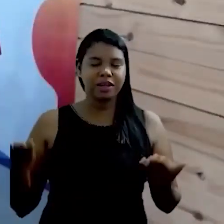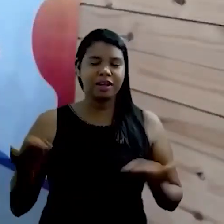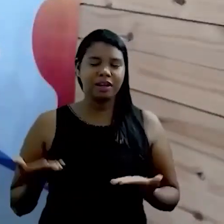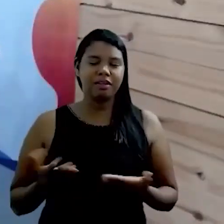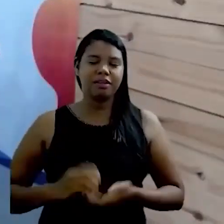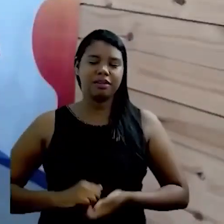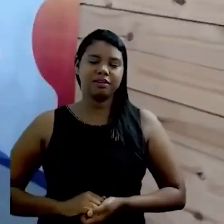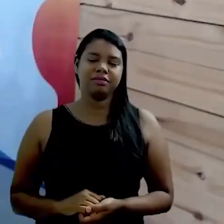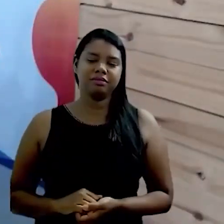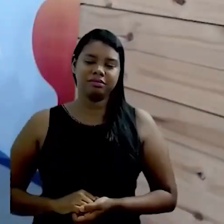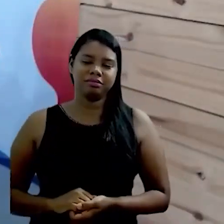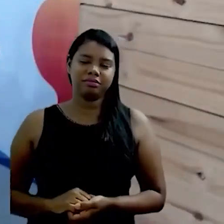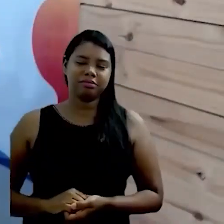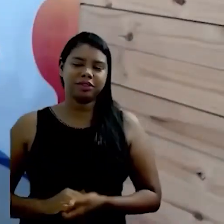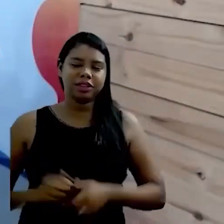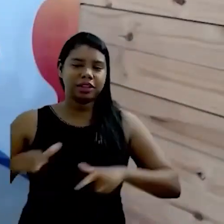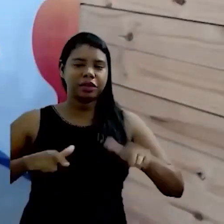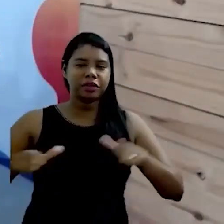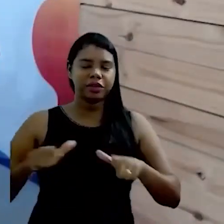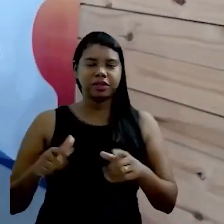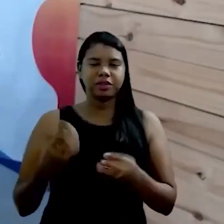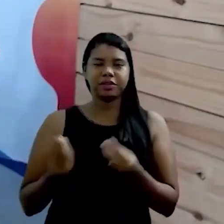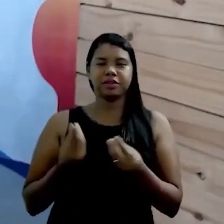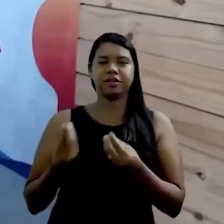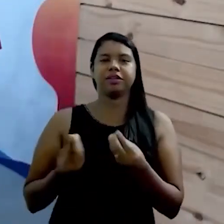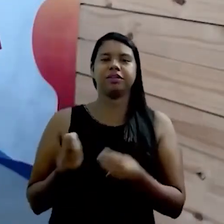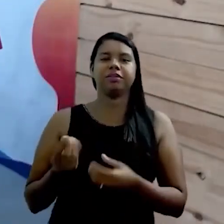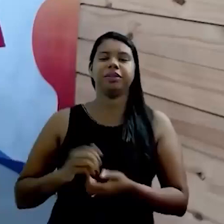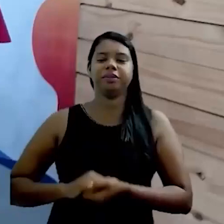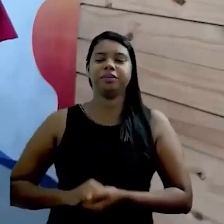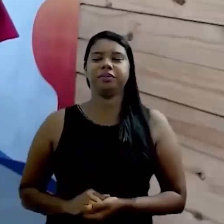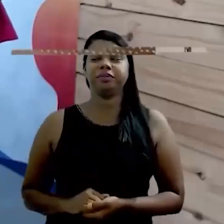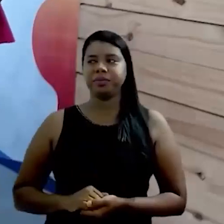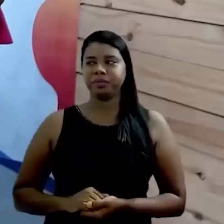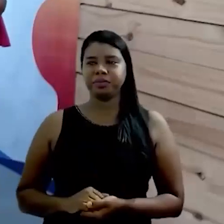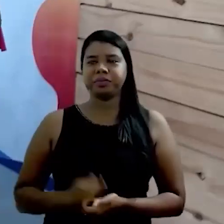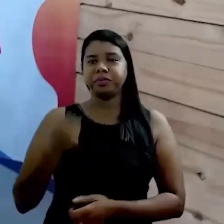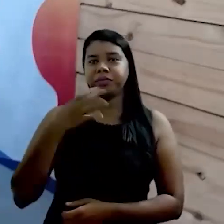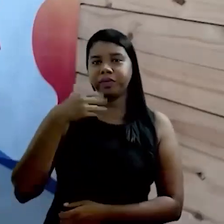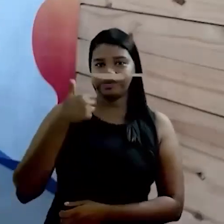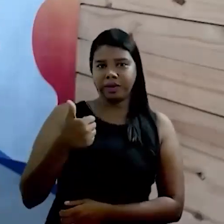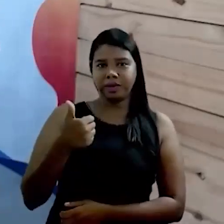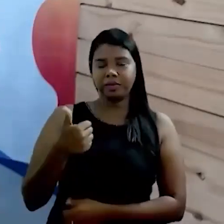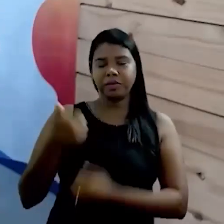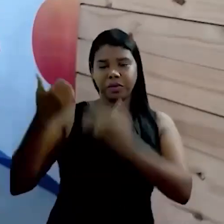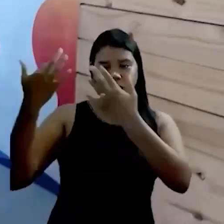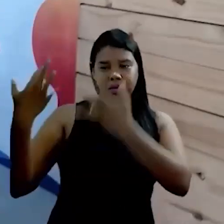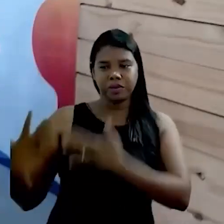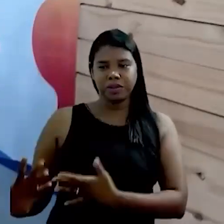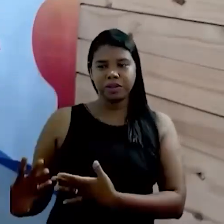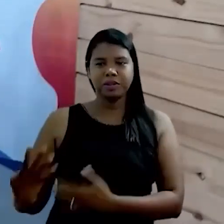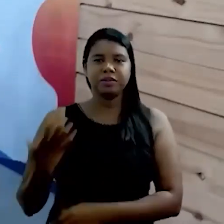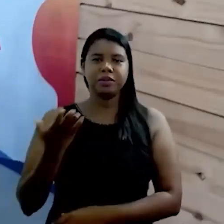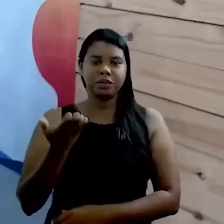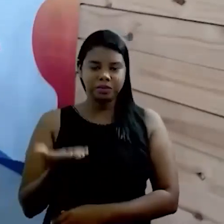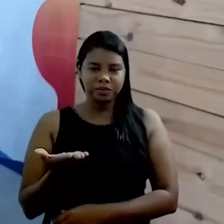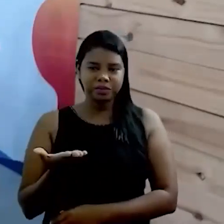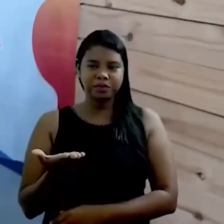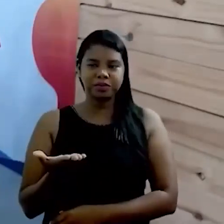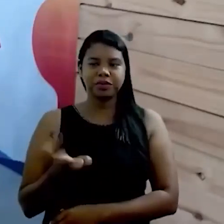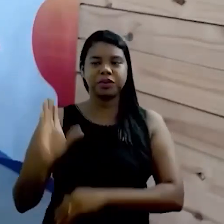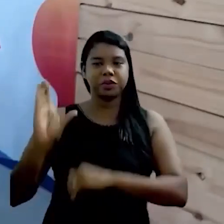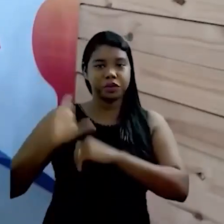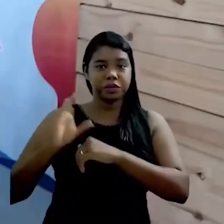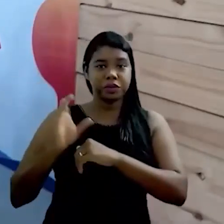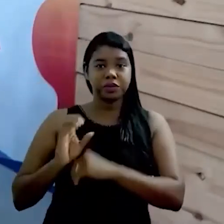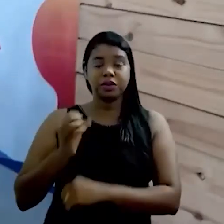tendências do mercado para essa área aí de consultoria. Bom, Como eu já falei para vocês, a área de consultoria é uma área